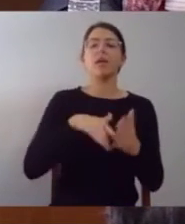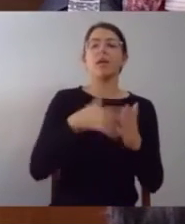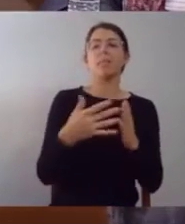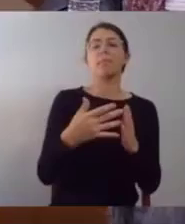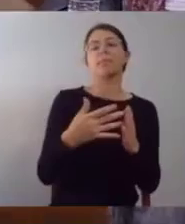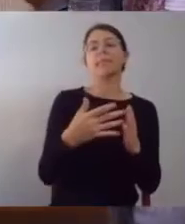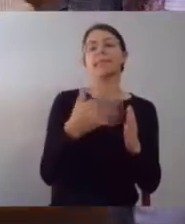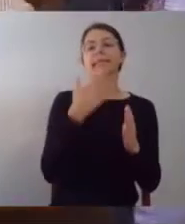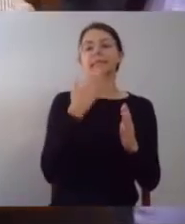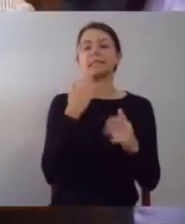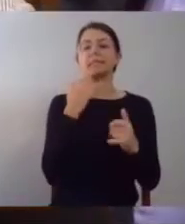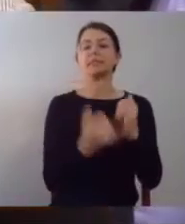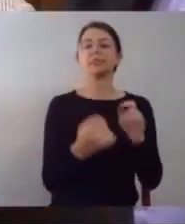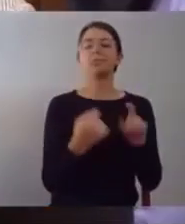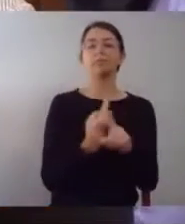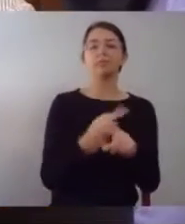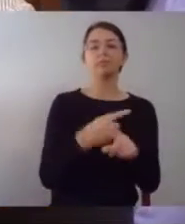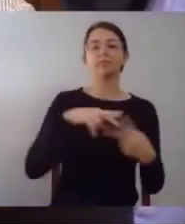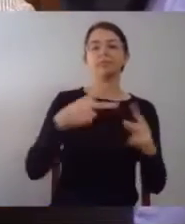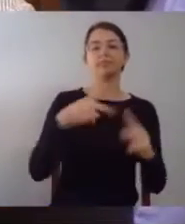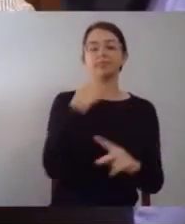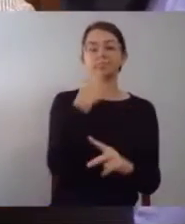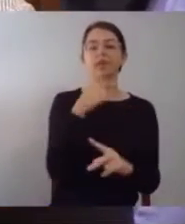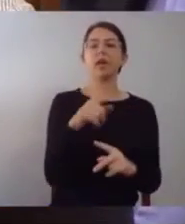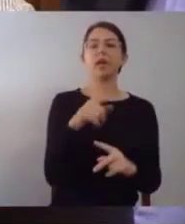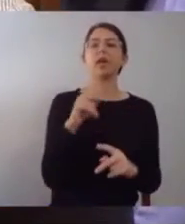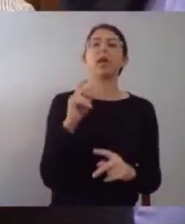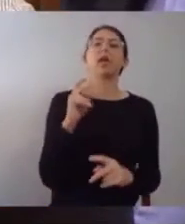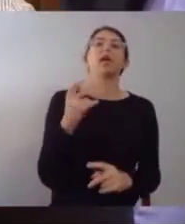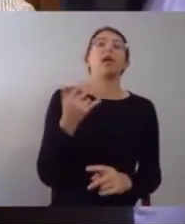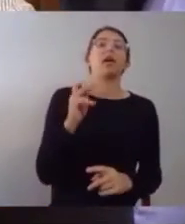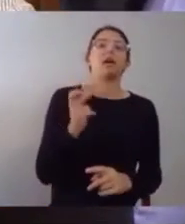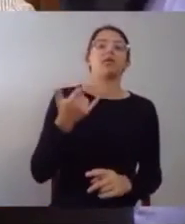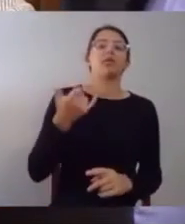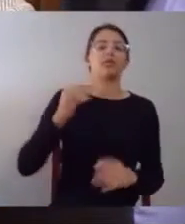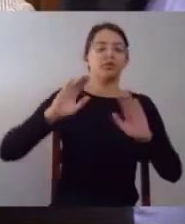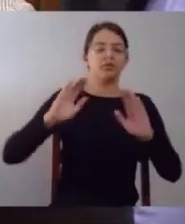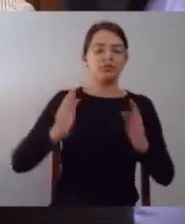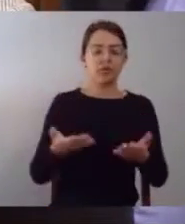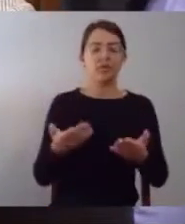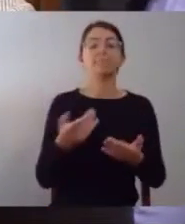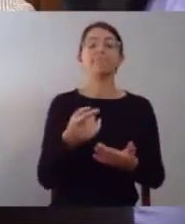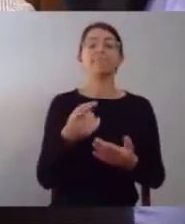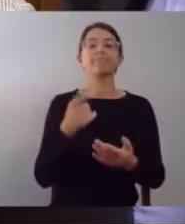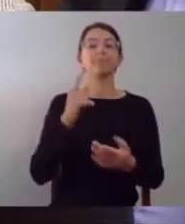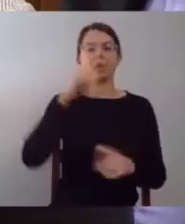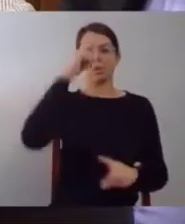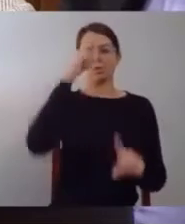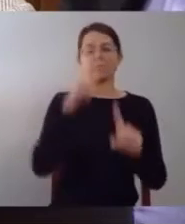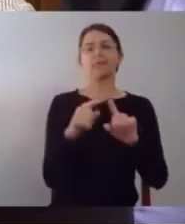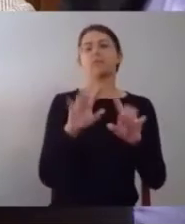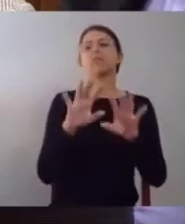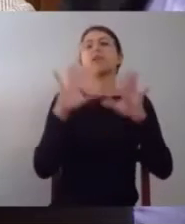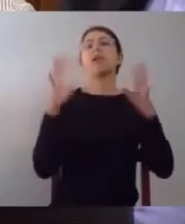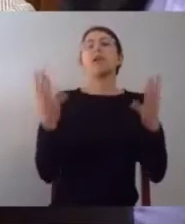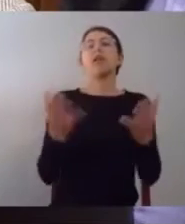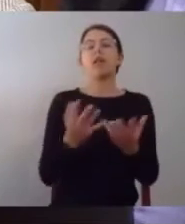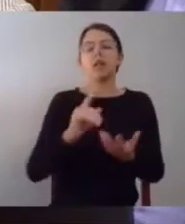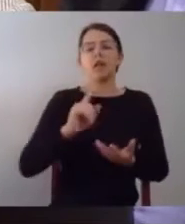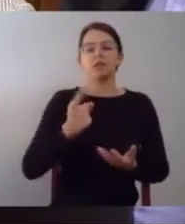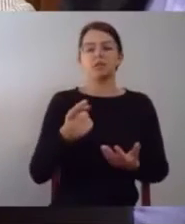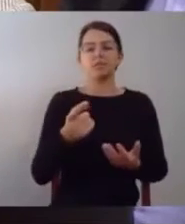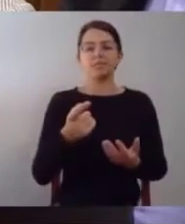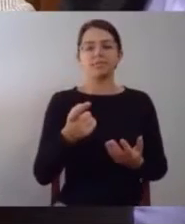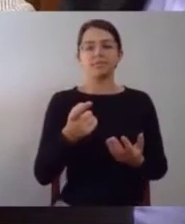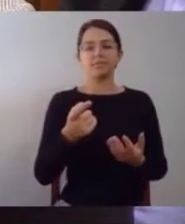de Oeiras e que tem 2 décadas de existência, tem, acima de tudo, um objetivo geral que se prende com